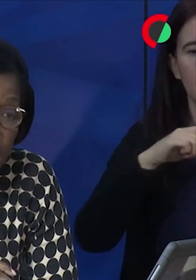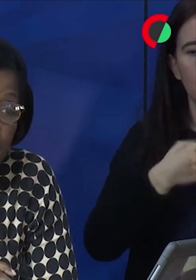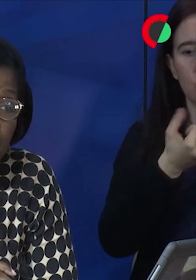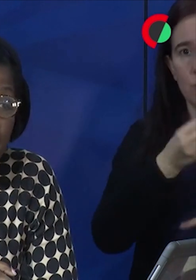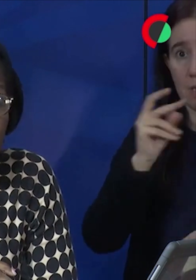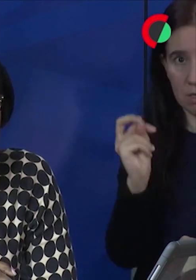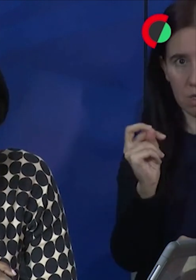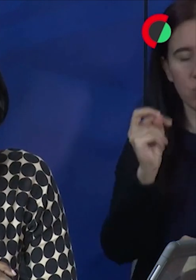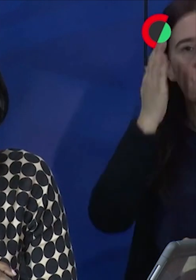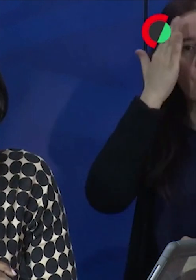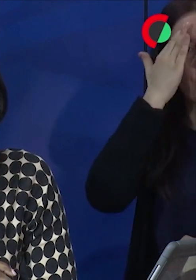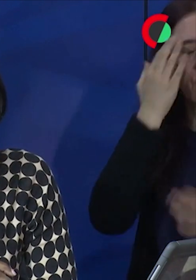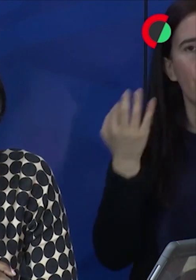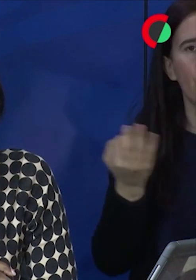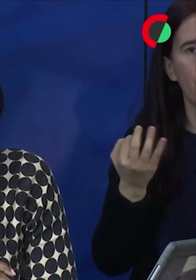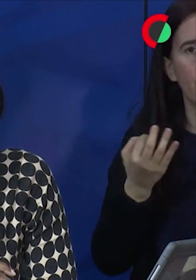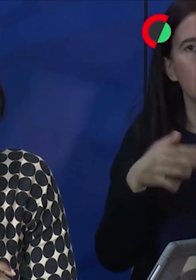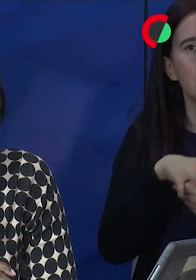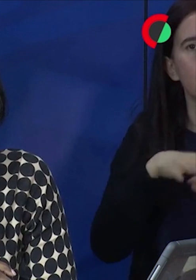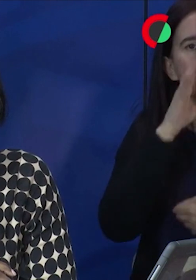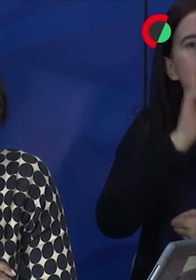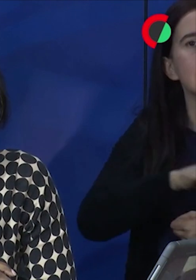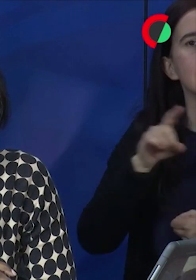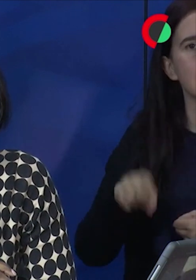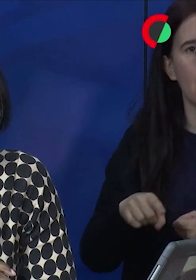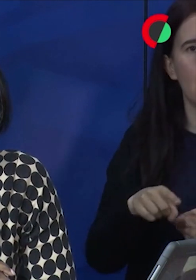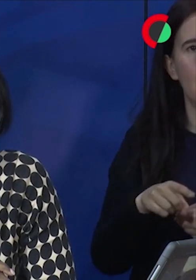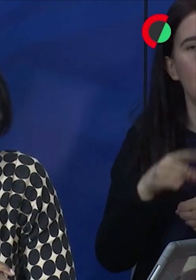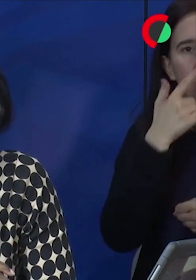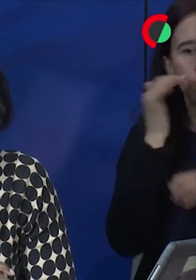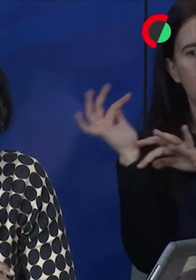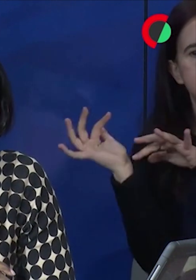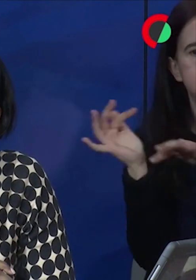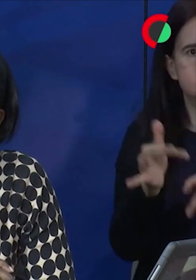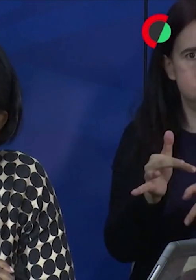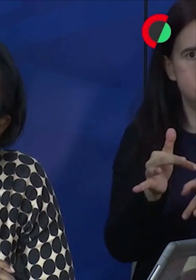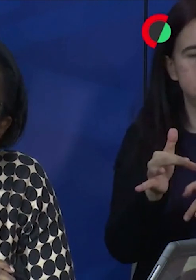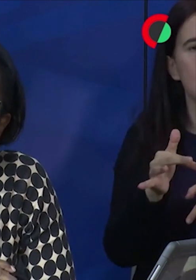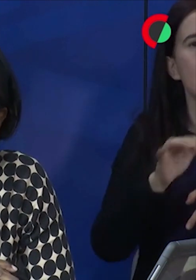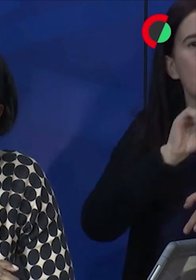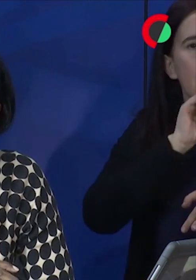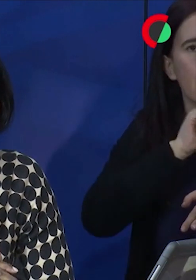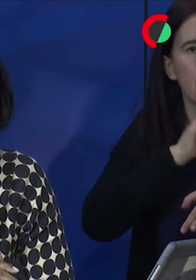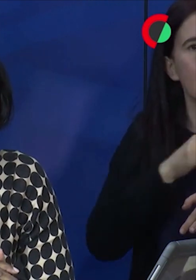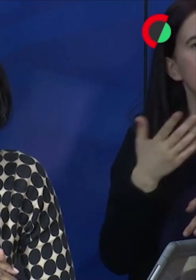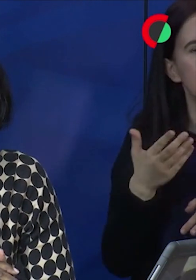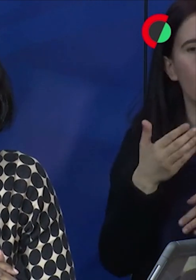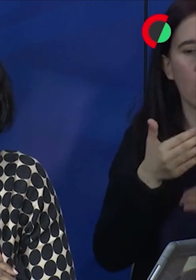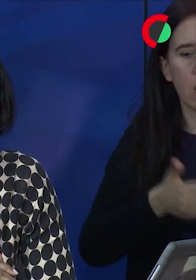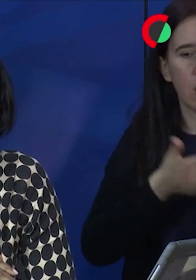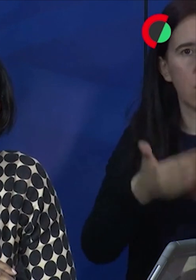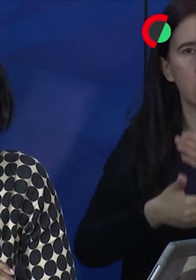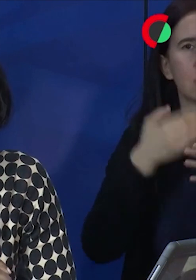67/2003, que prevê justamente que em situações de fluxo maciço de pessoas seja possível encontrar um